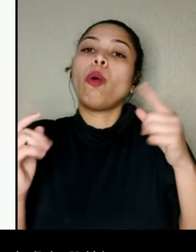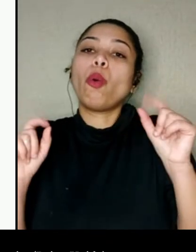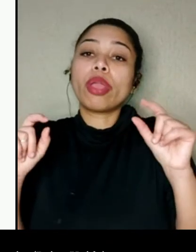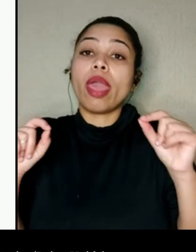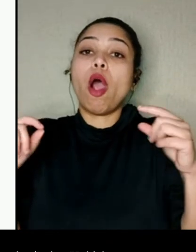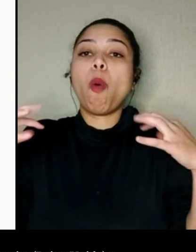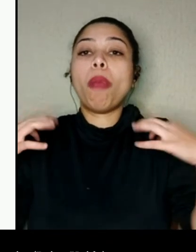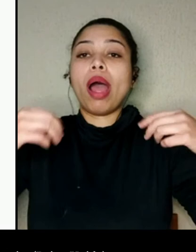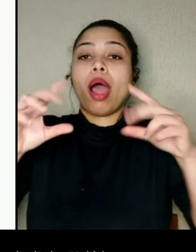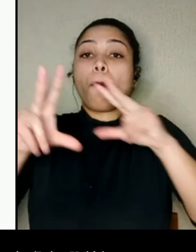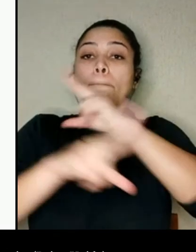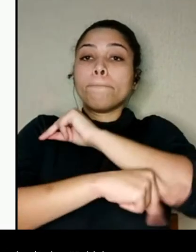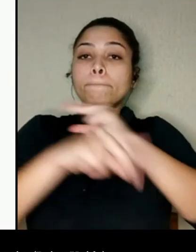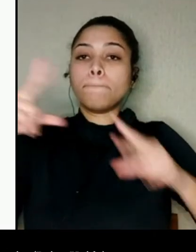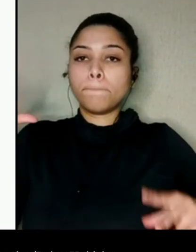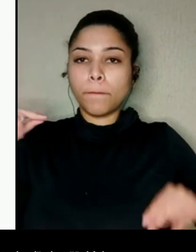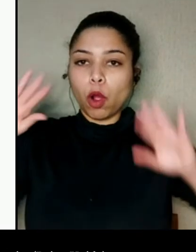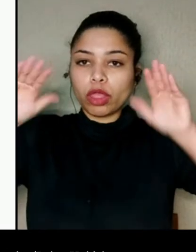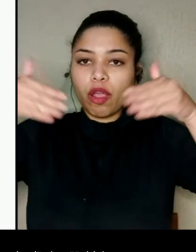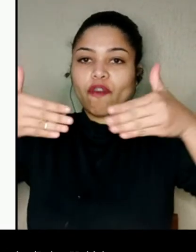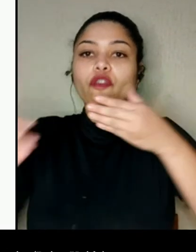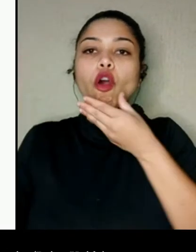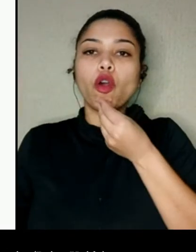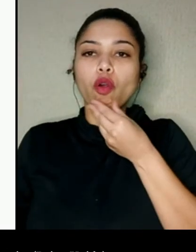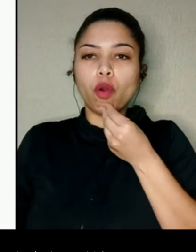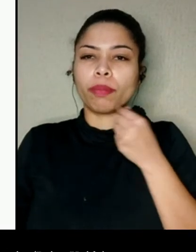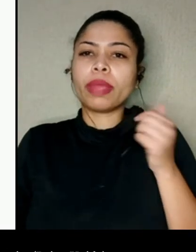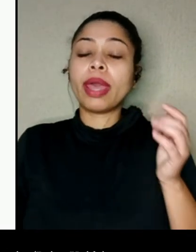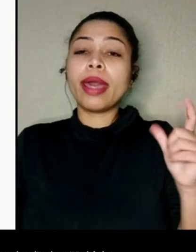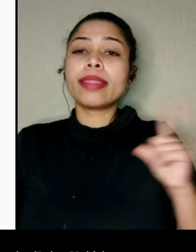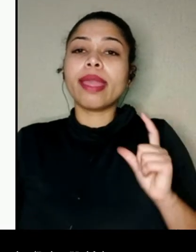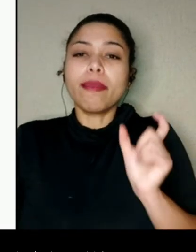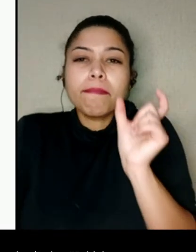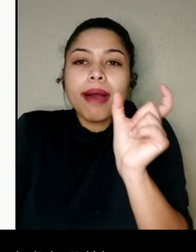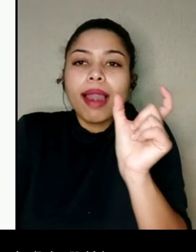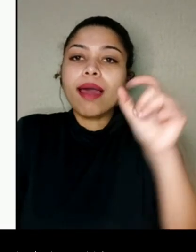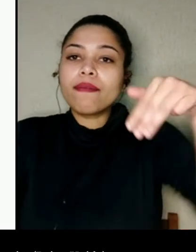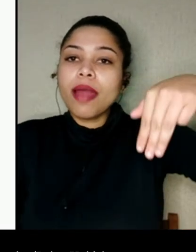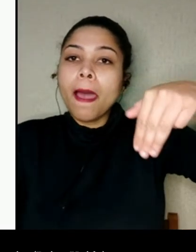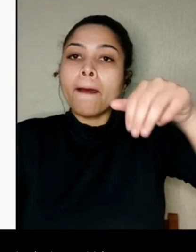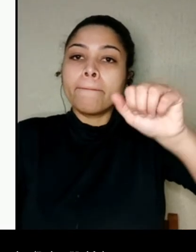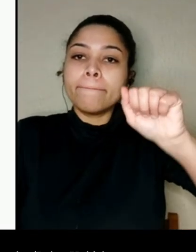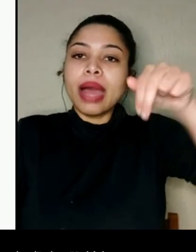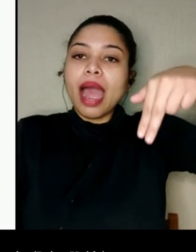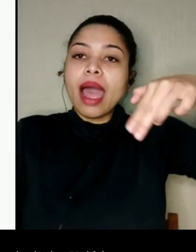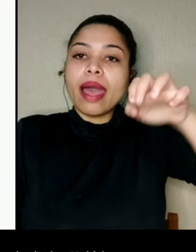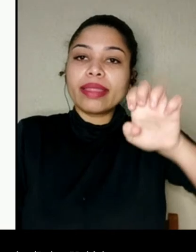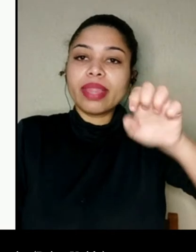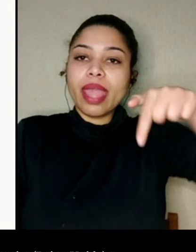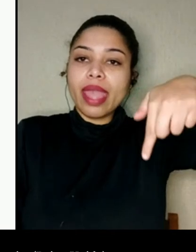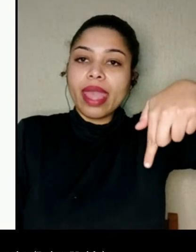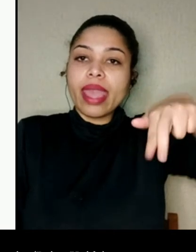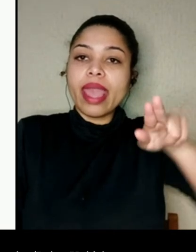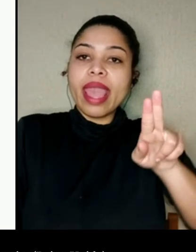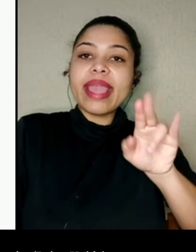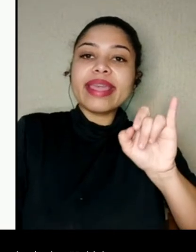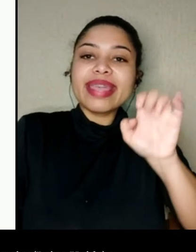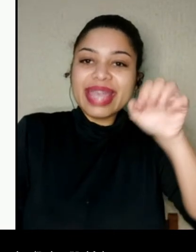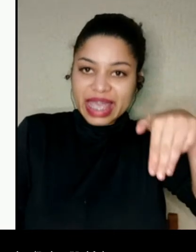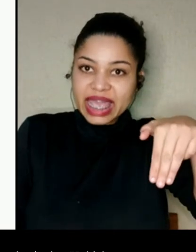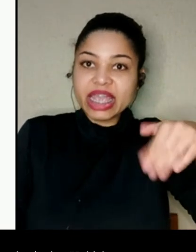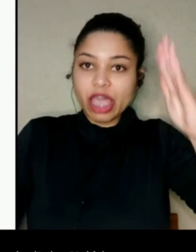que o termo manequim e Boston tinham esse tipo de foto